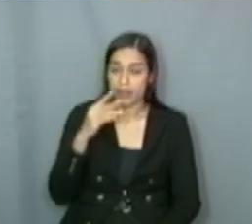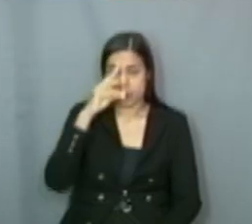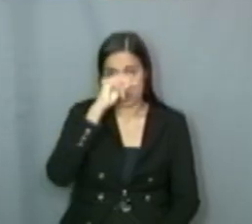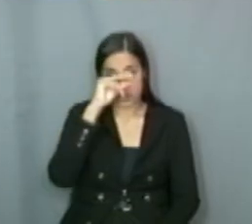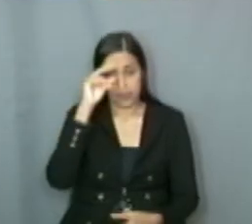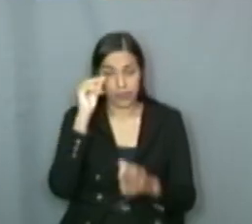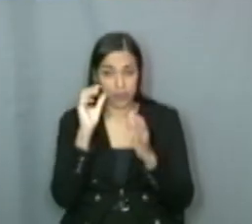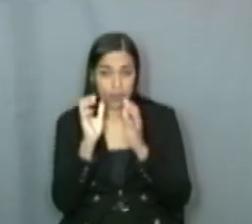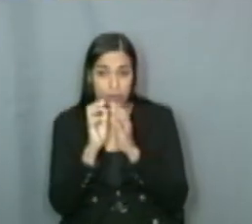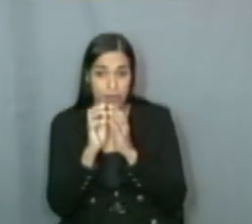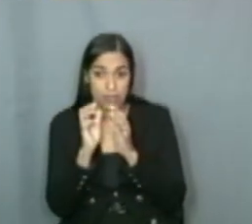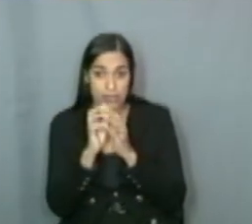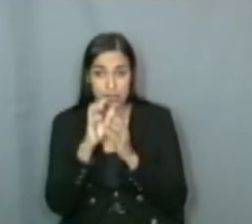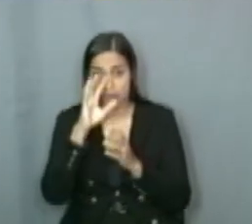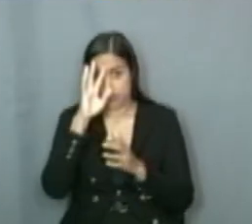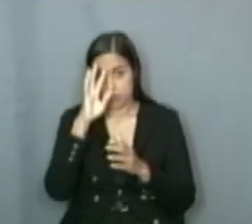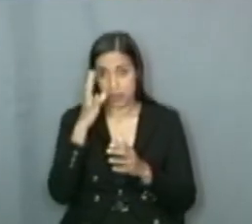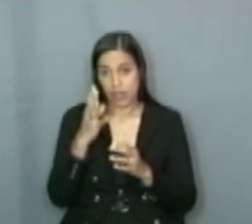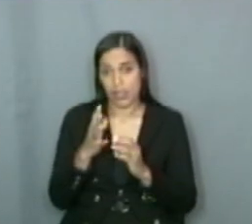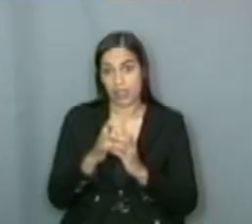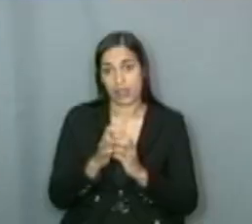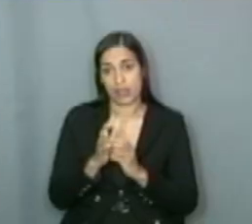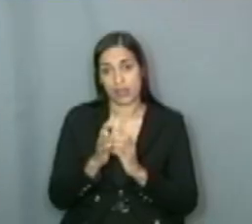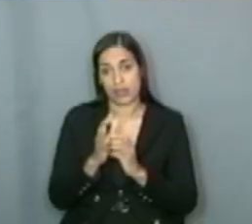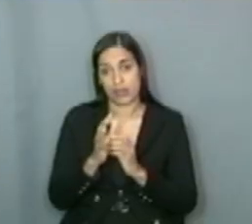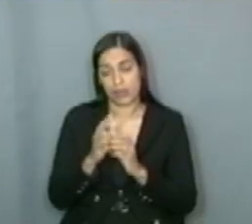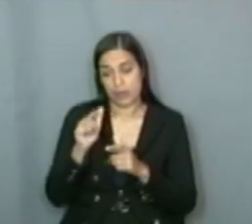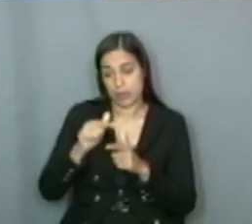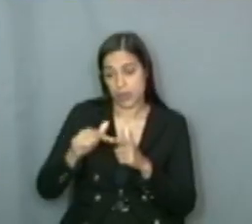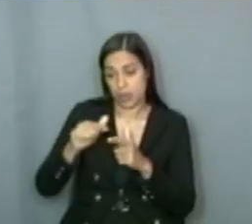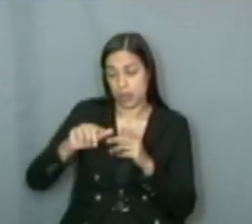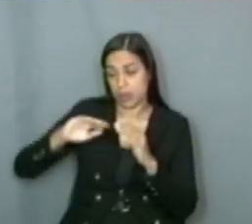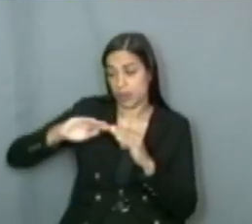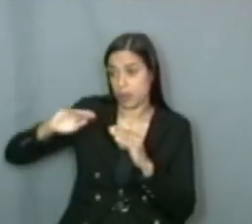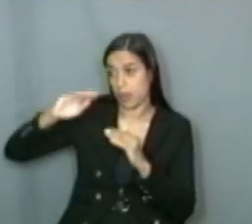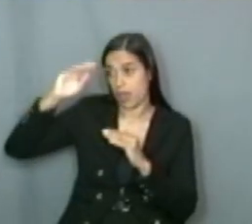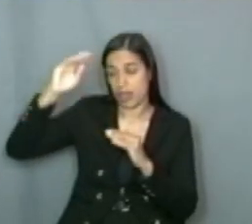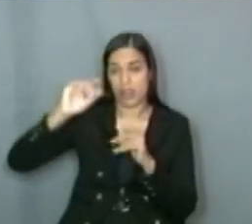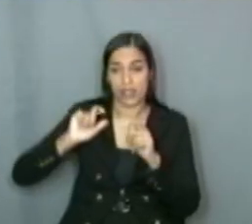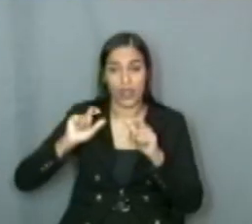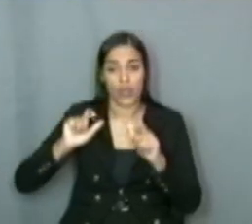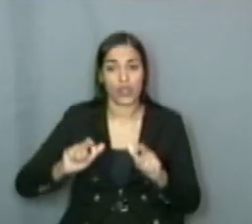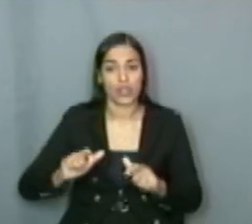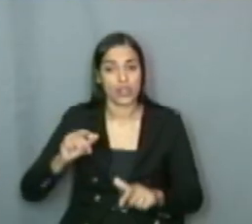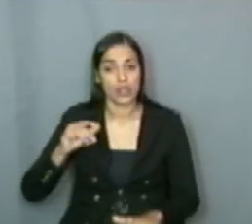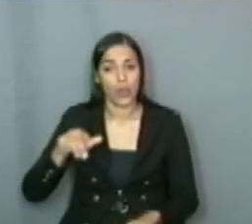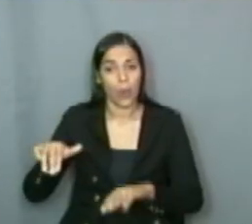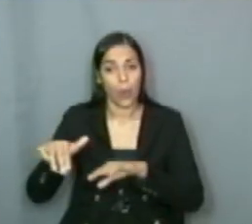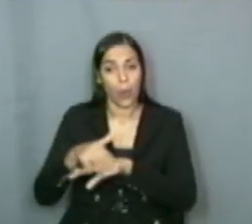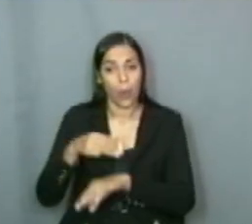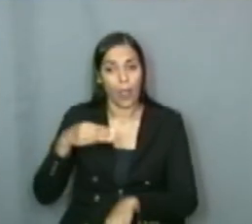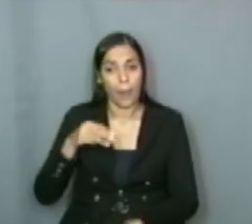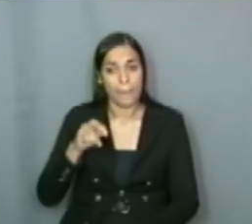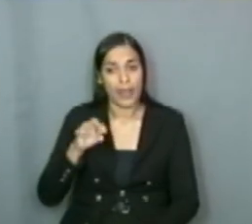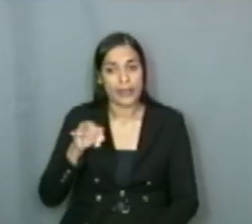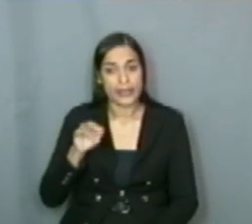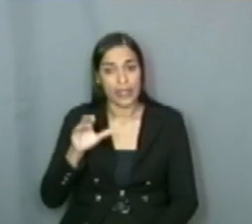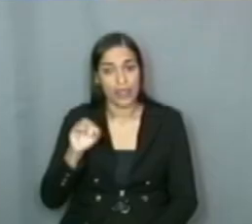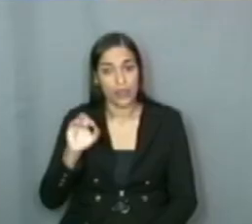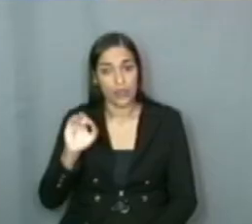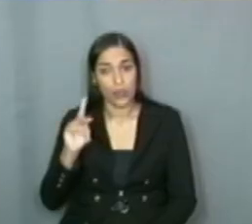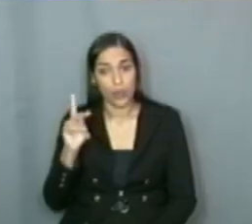Recife para adotar providências quanto a uma barreira localizada na rua Mariano Carneiro da Cunha,